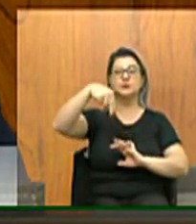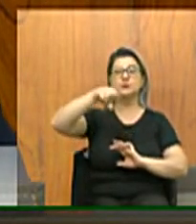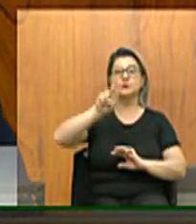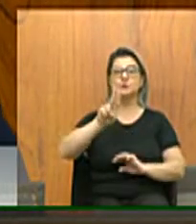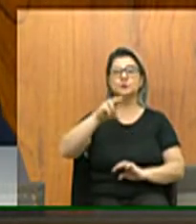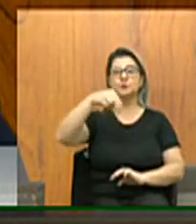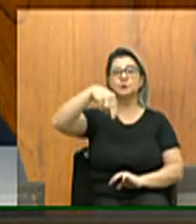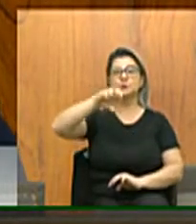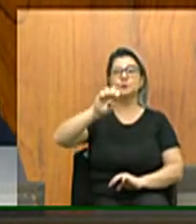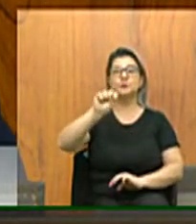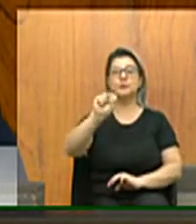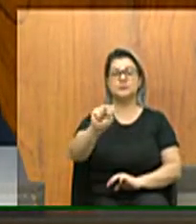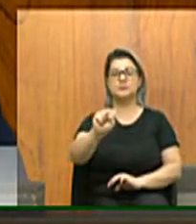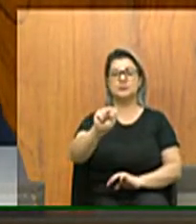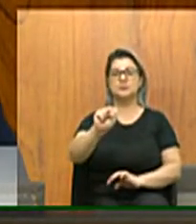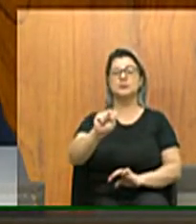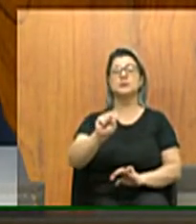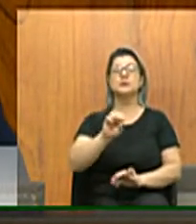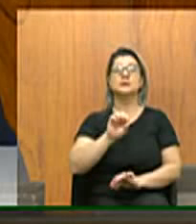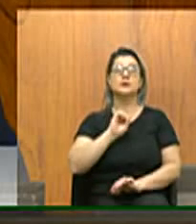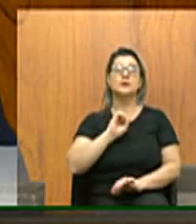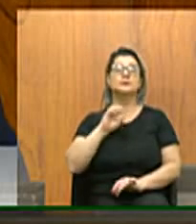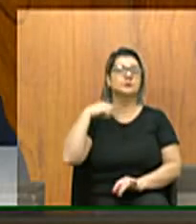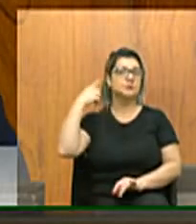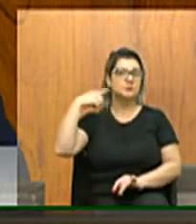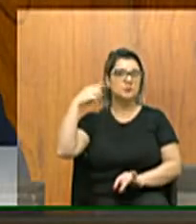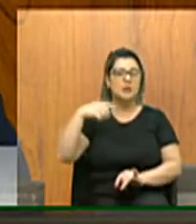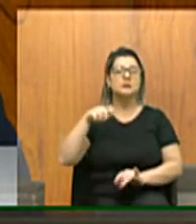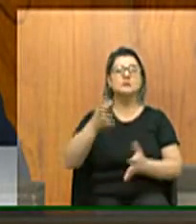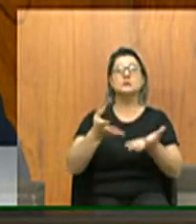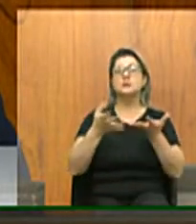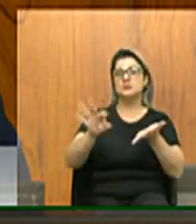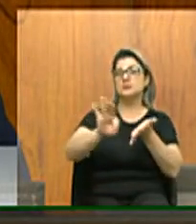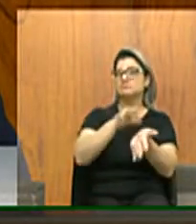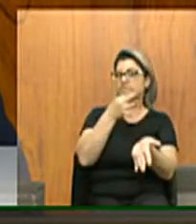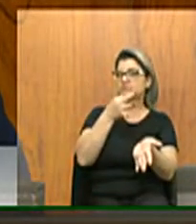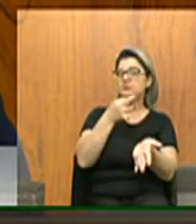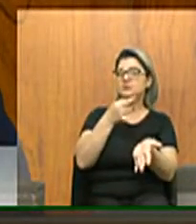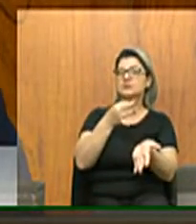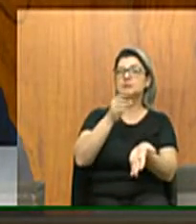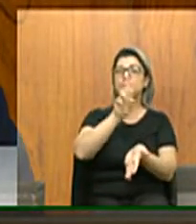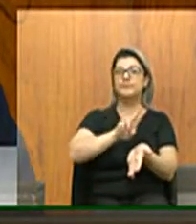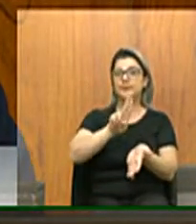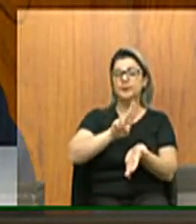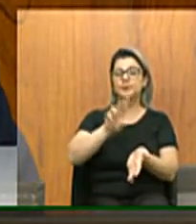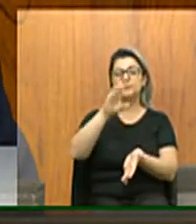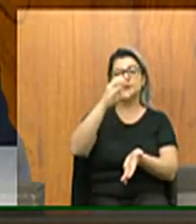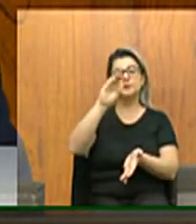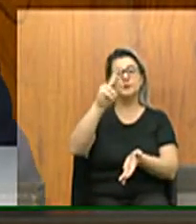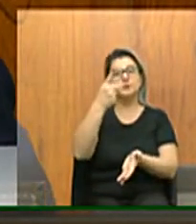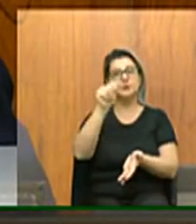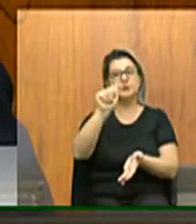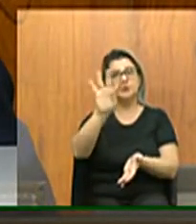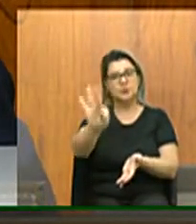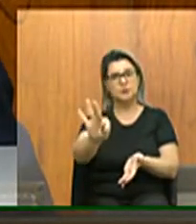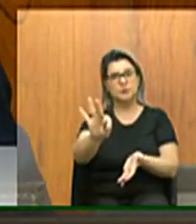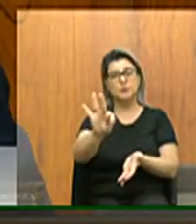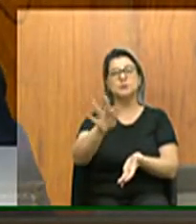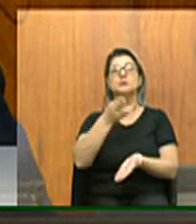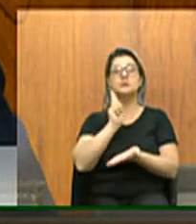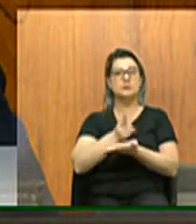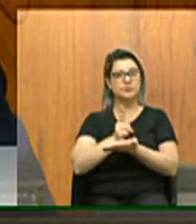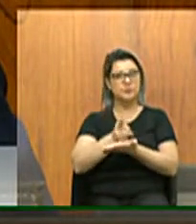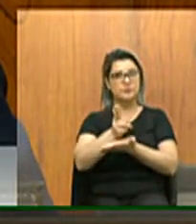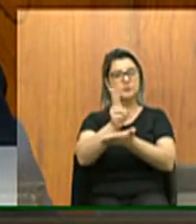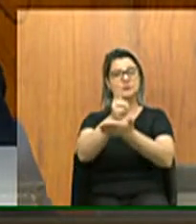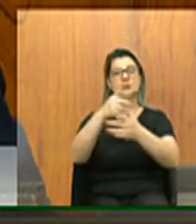se inscrever, por gentileza, utilizem o chat e assim vamos proceder então o